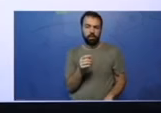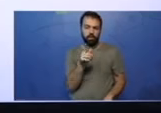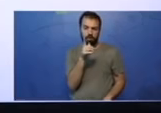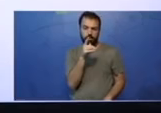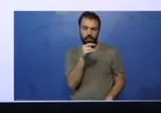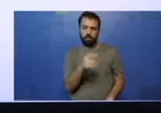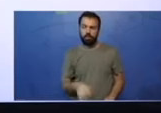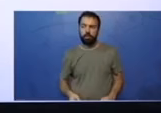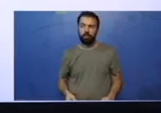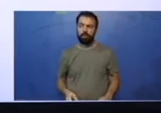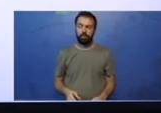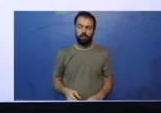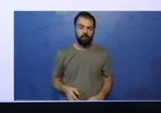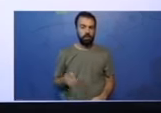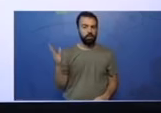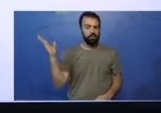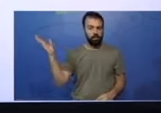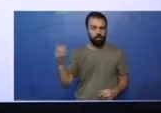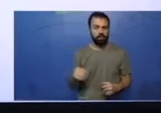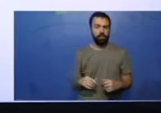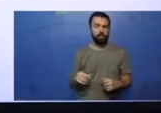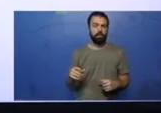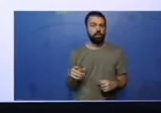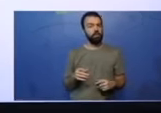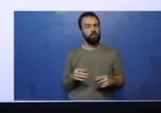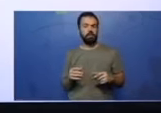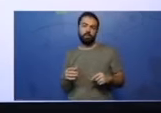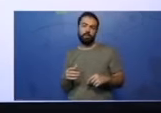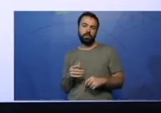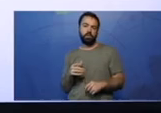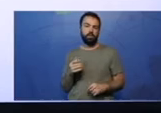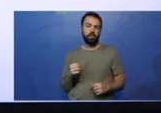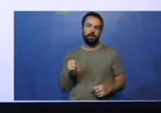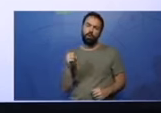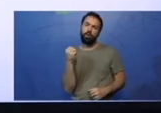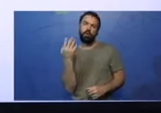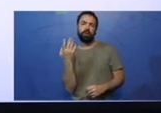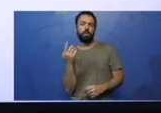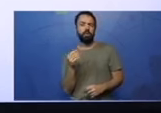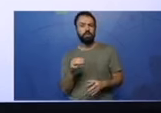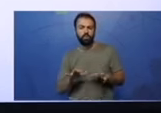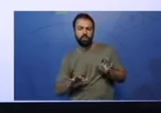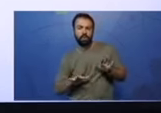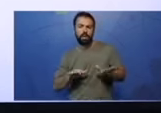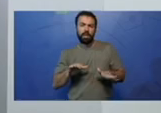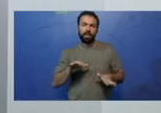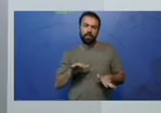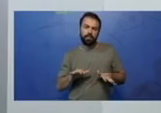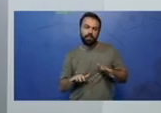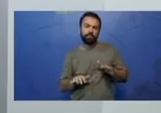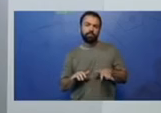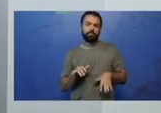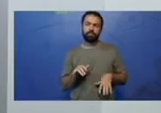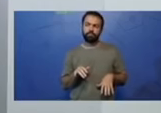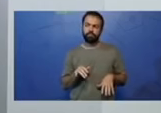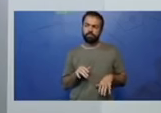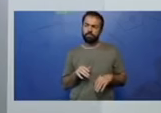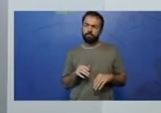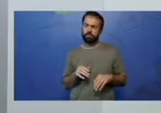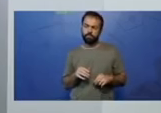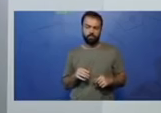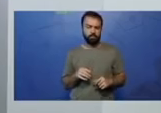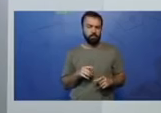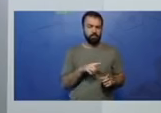A sublimação já é uma passagem que não é muito comum, porque ela acontece em algumas substâncias somente. É uma